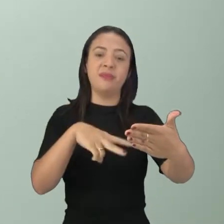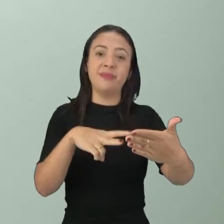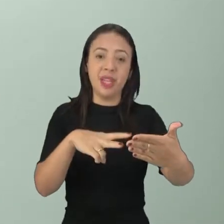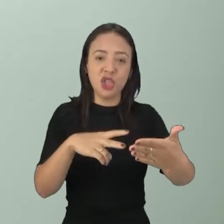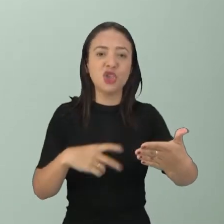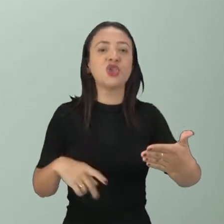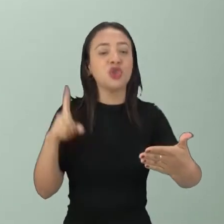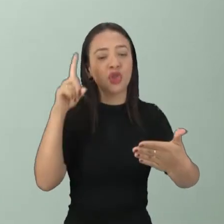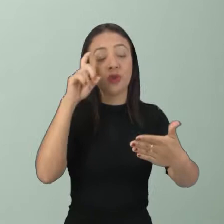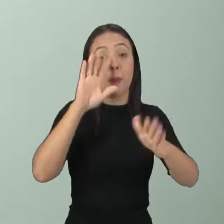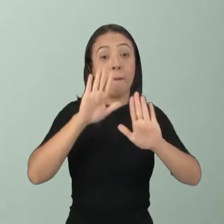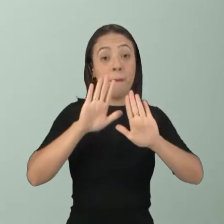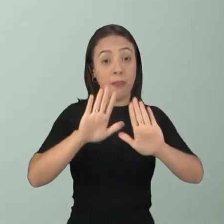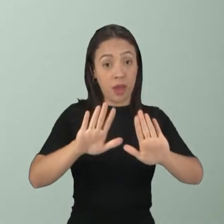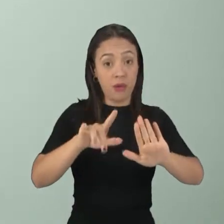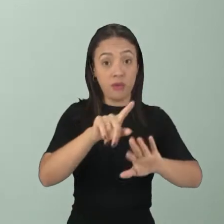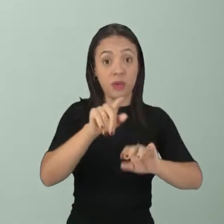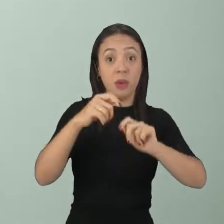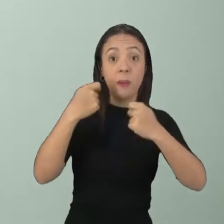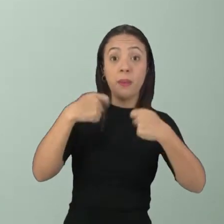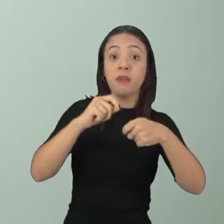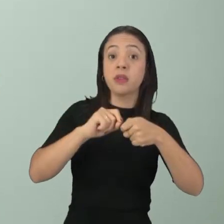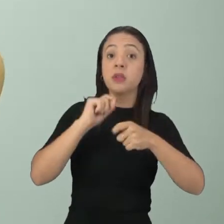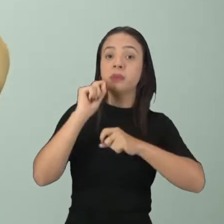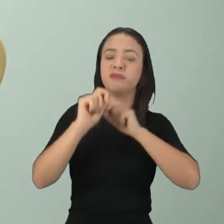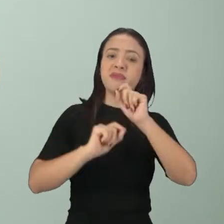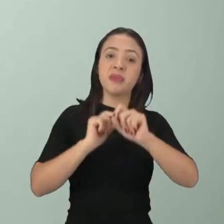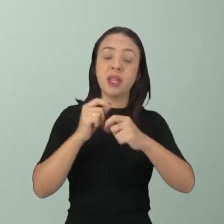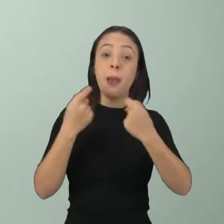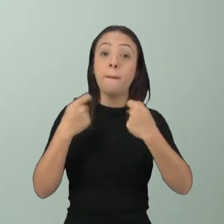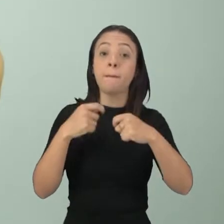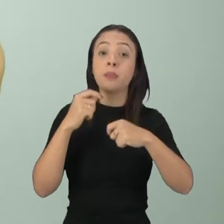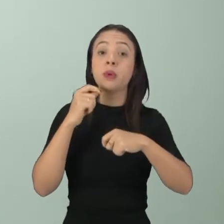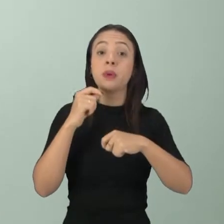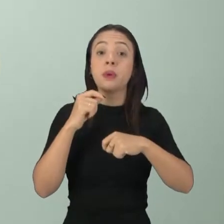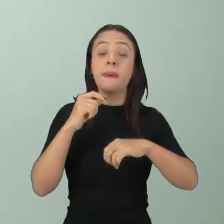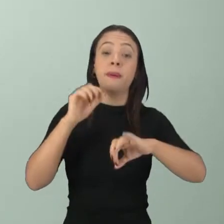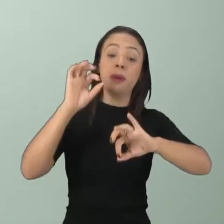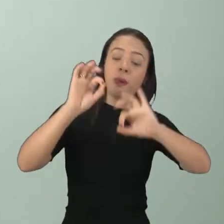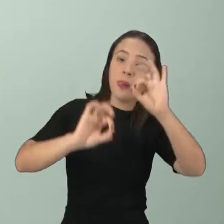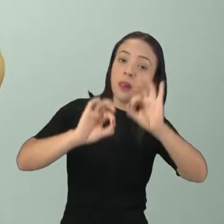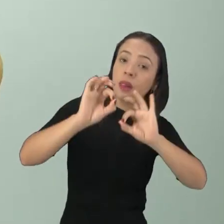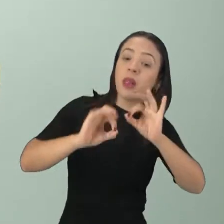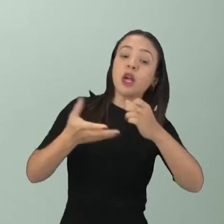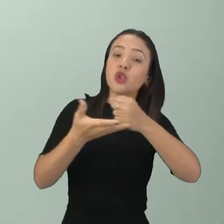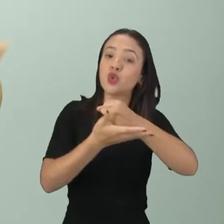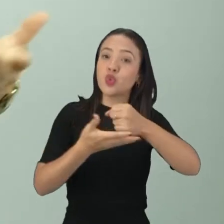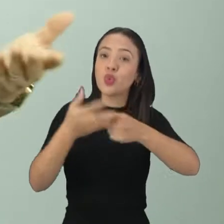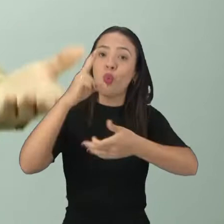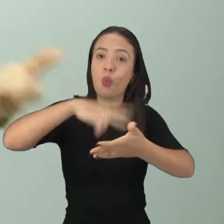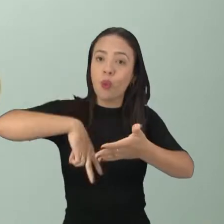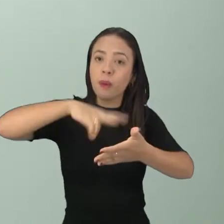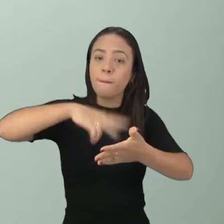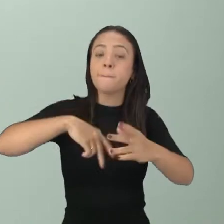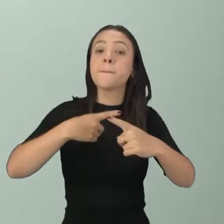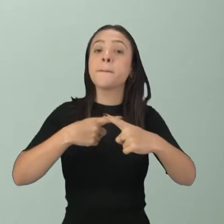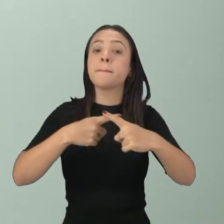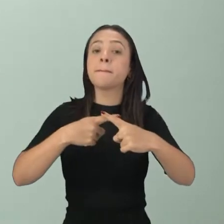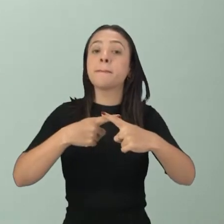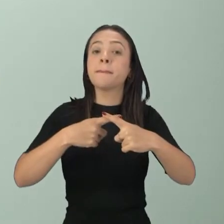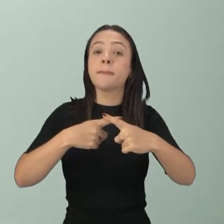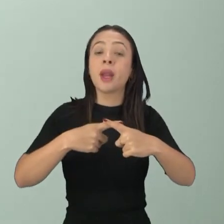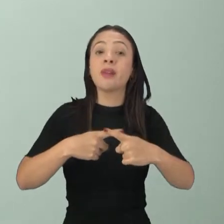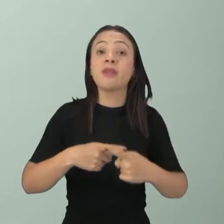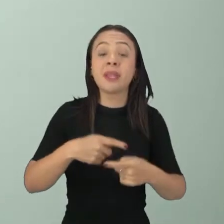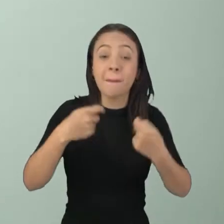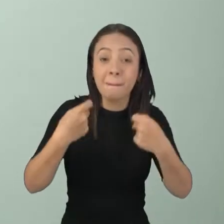nas mãos. Mas o que você tem que fazer desde já? Construir essa base leitora para que, no momento em que você